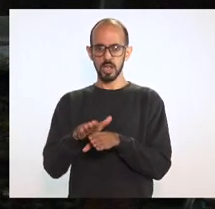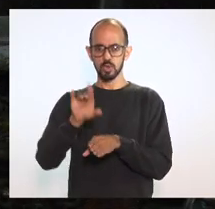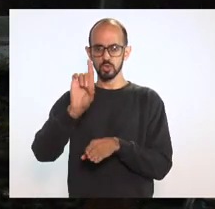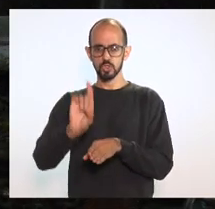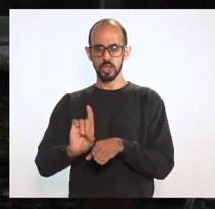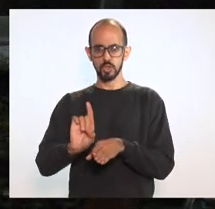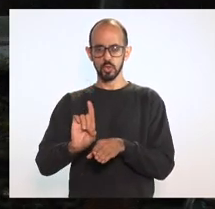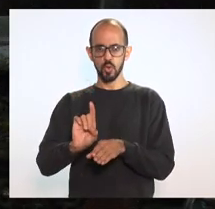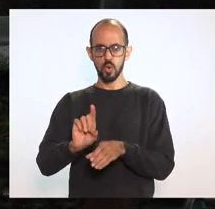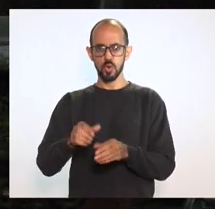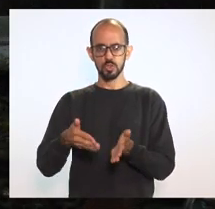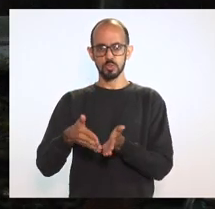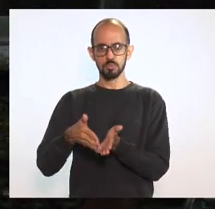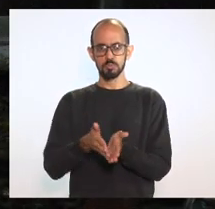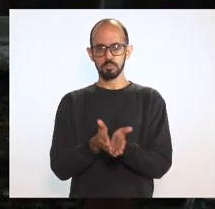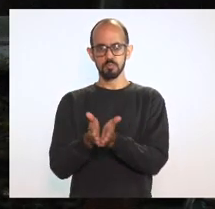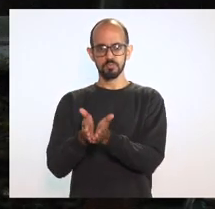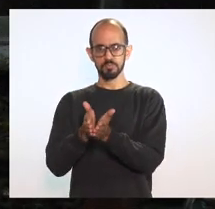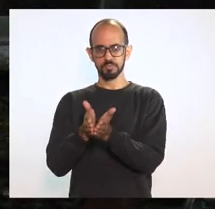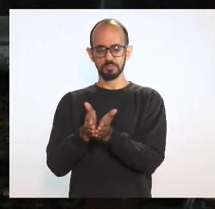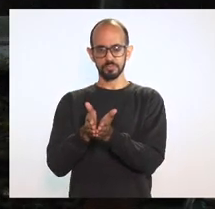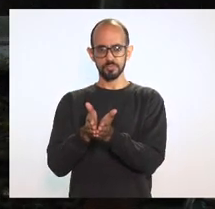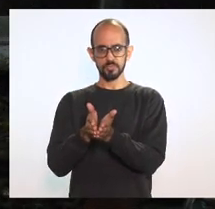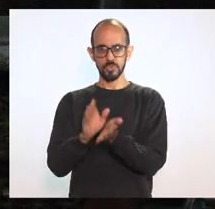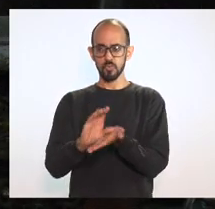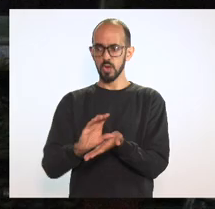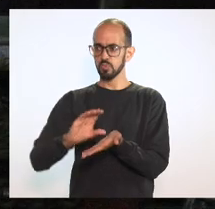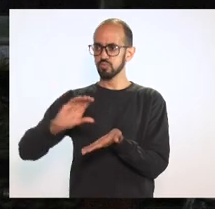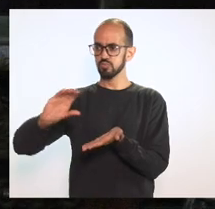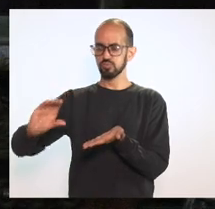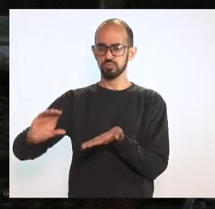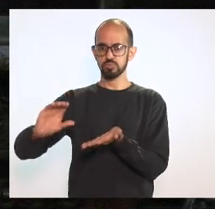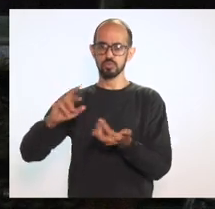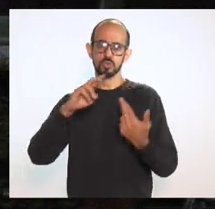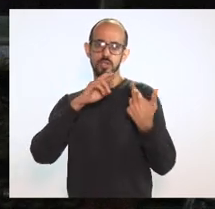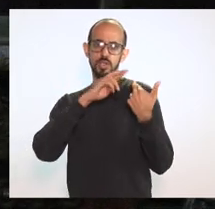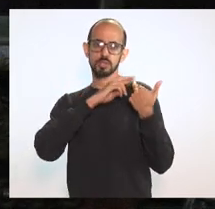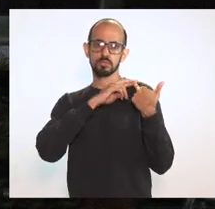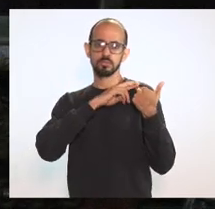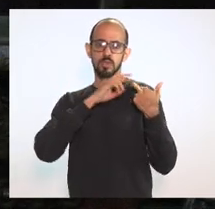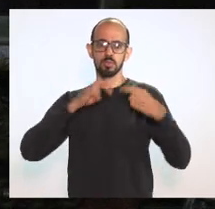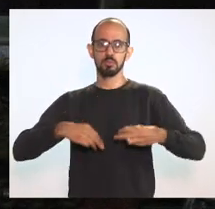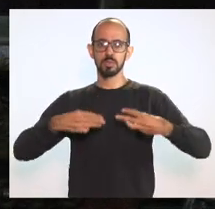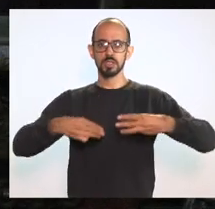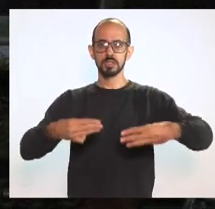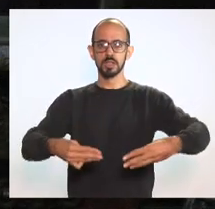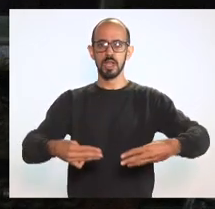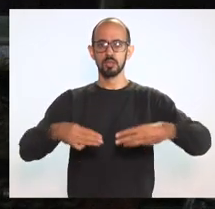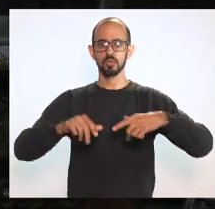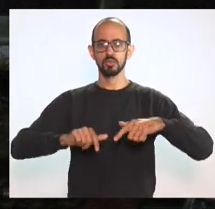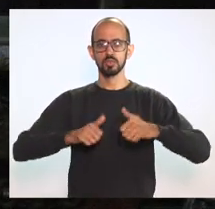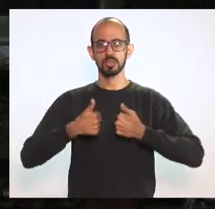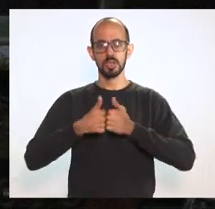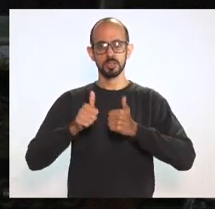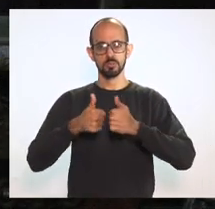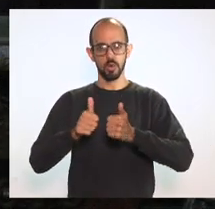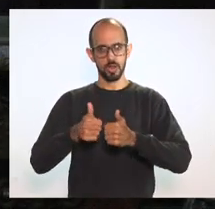a aprovação dos financiamentos fica sob a responsabilidade do Ministério dos Transportes.